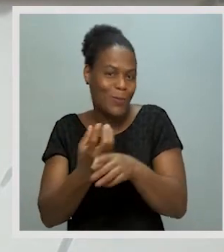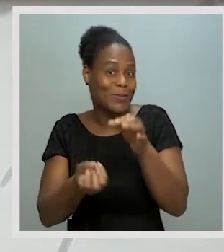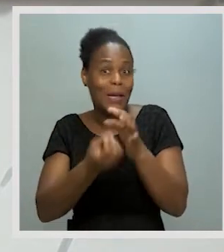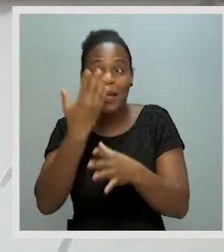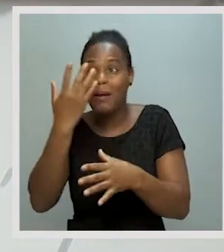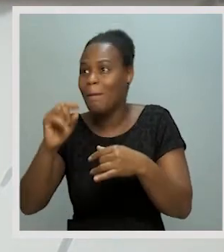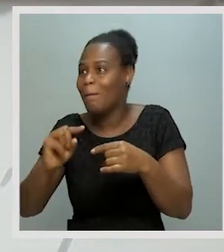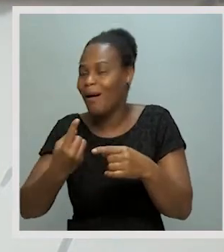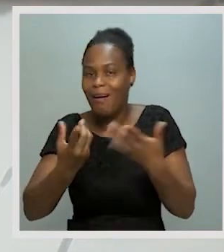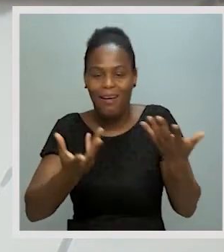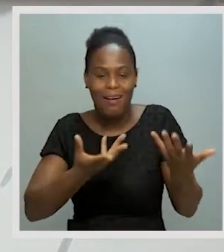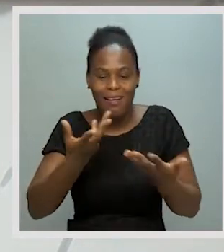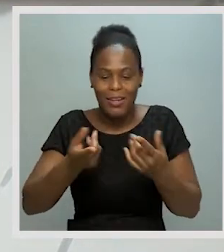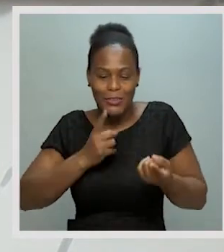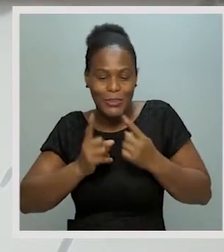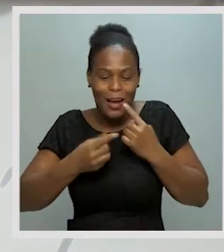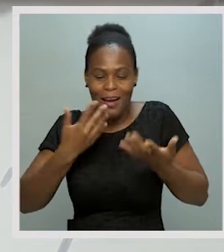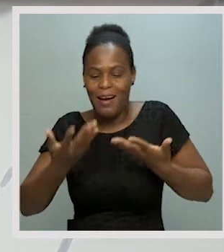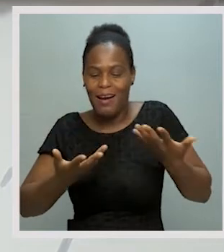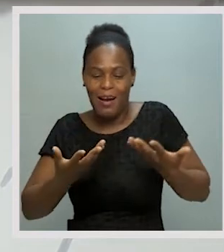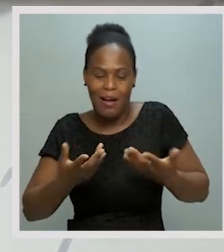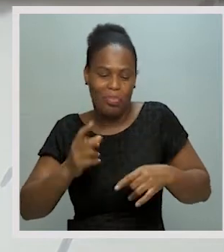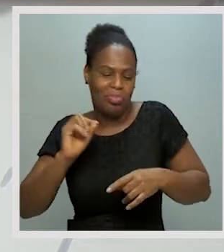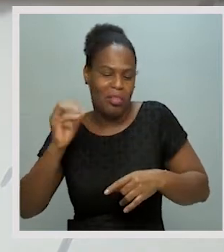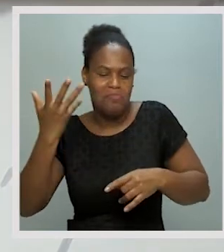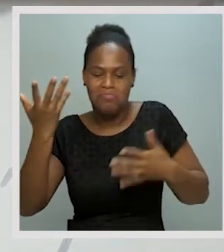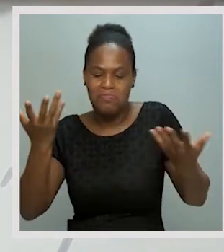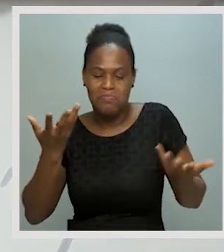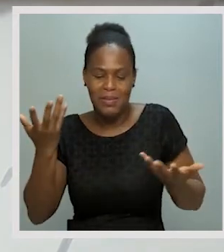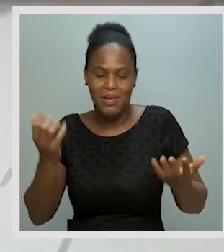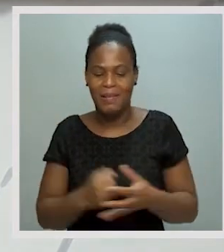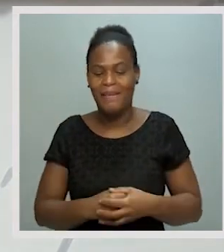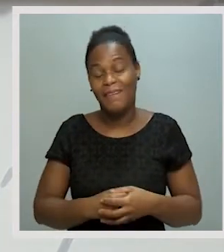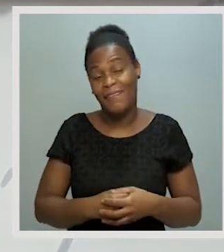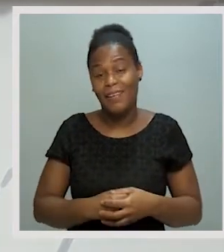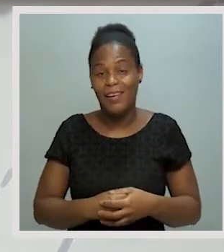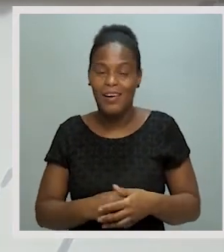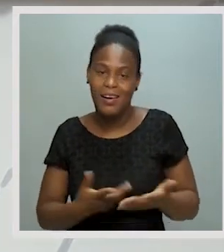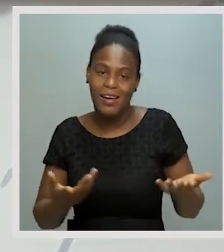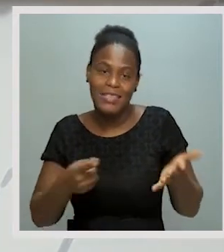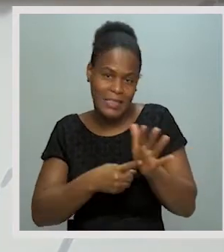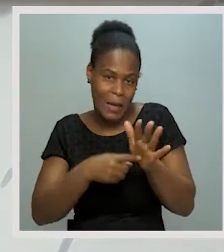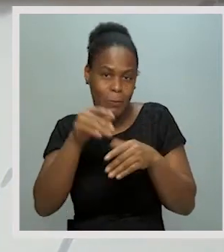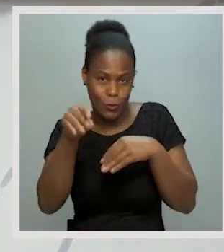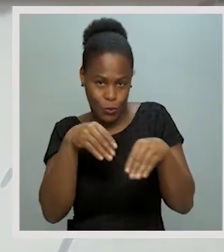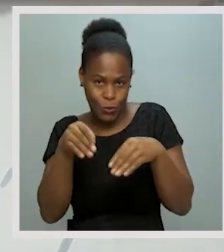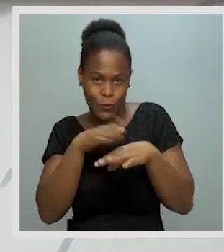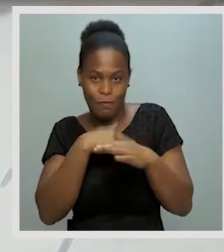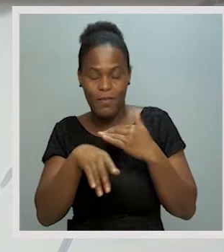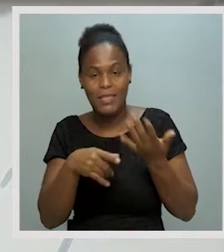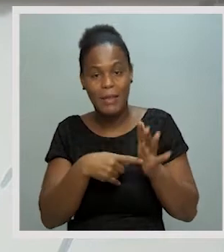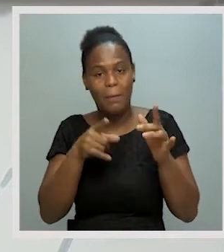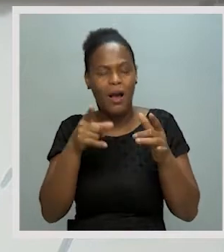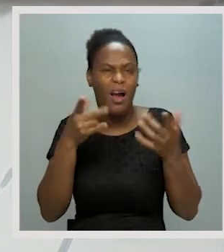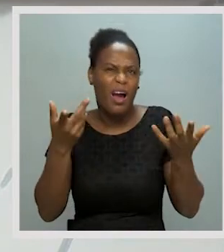coisa para divertirem-se, para passarem o tempo. Como, por exemplo, fazem jogos